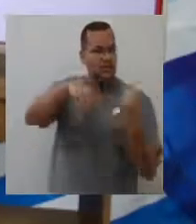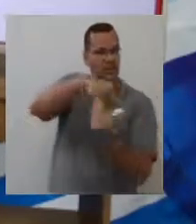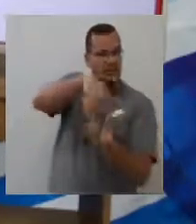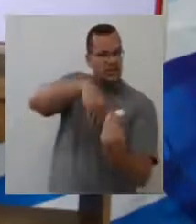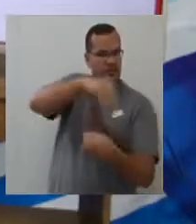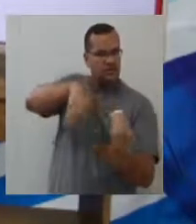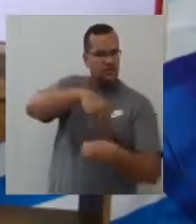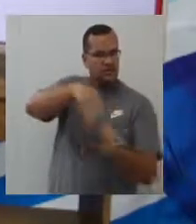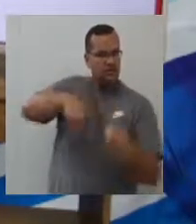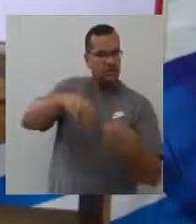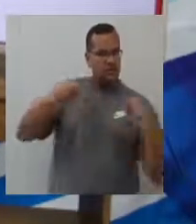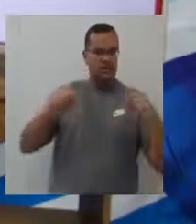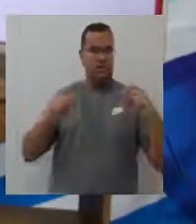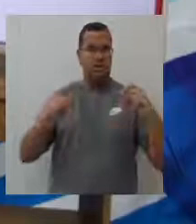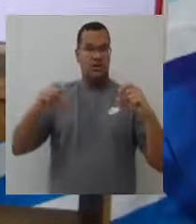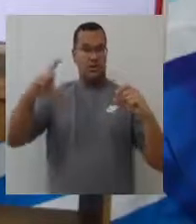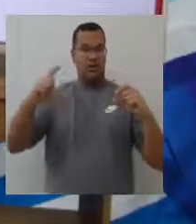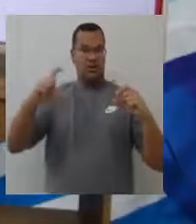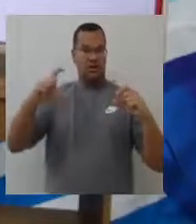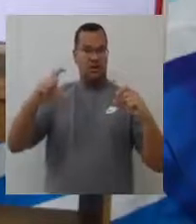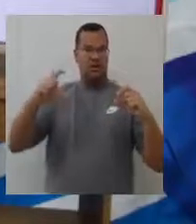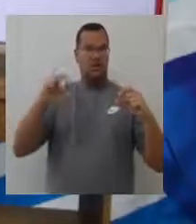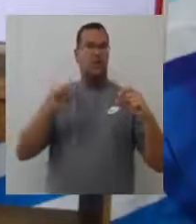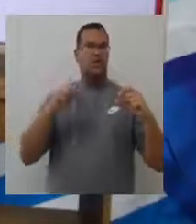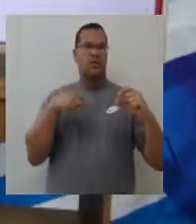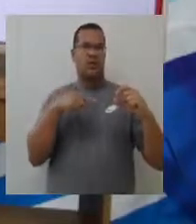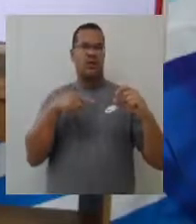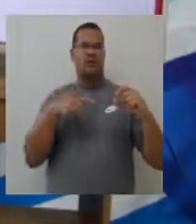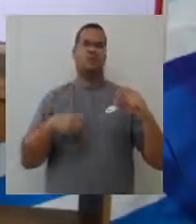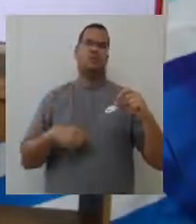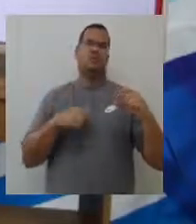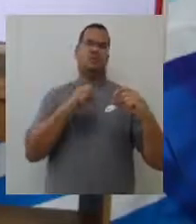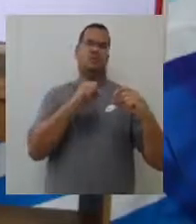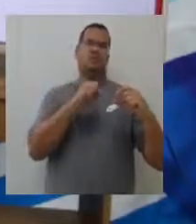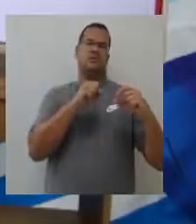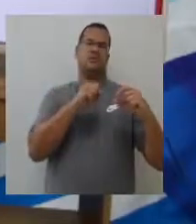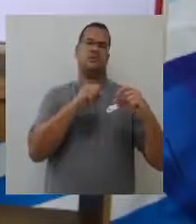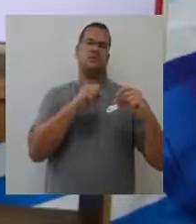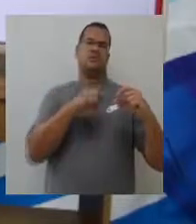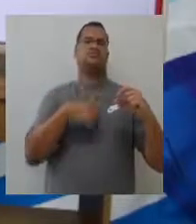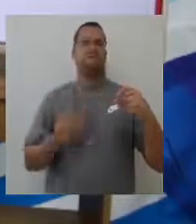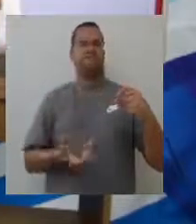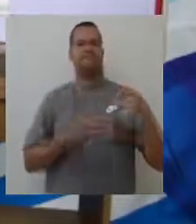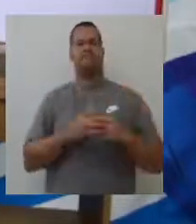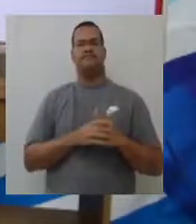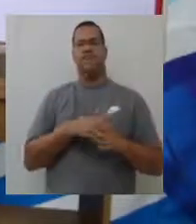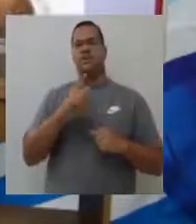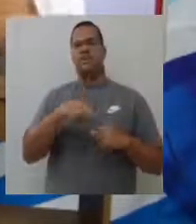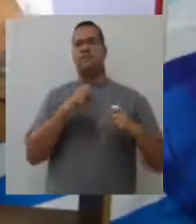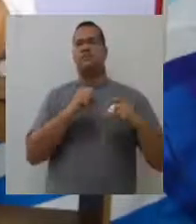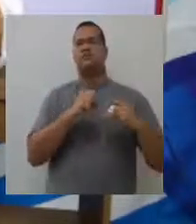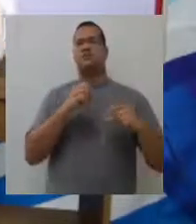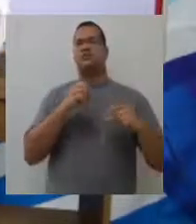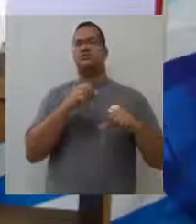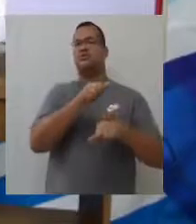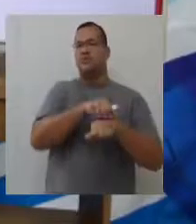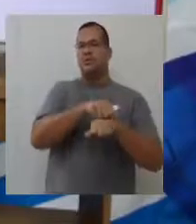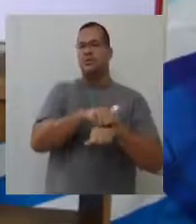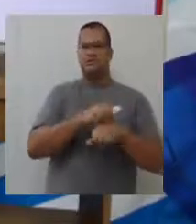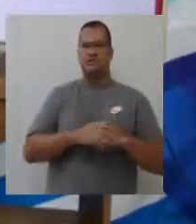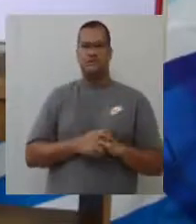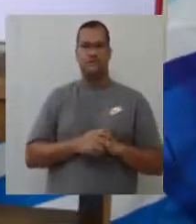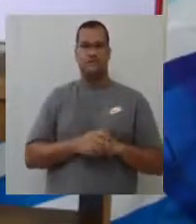que está em maior quantidade só pode ser isso, sólido, tá